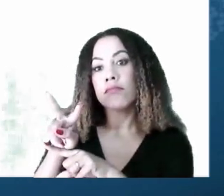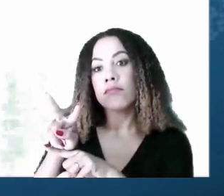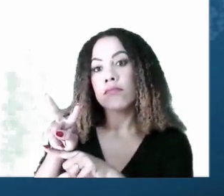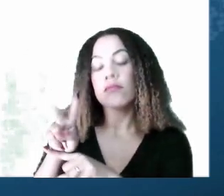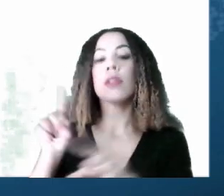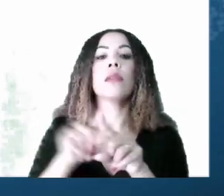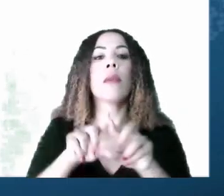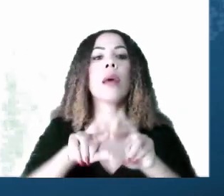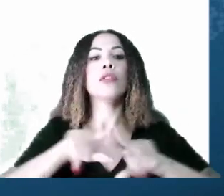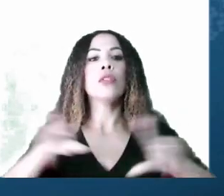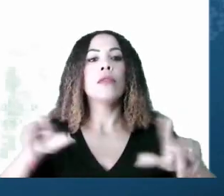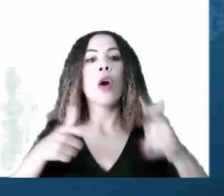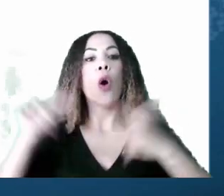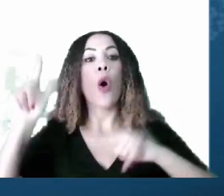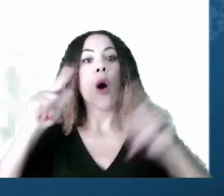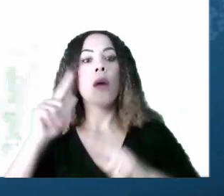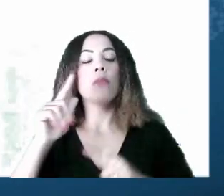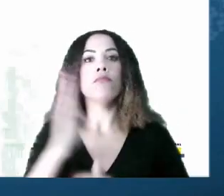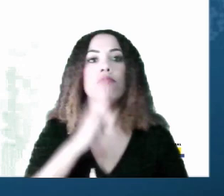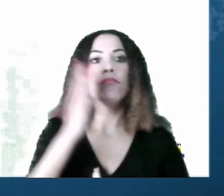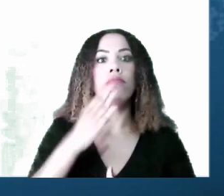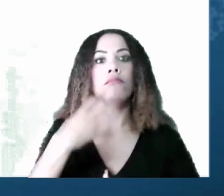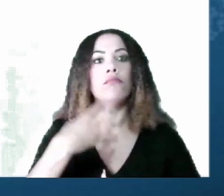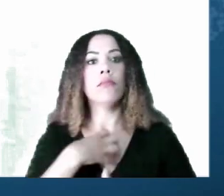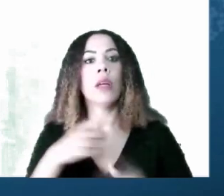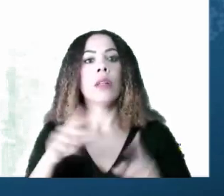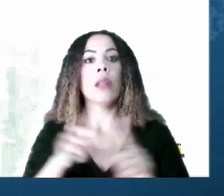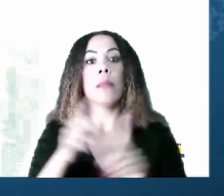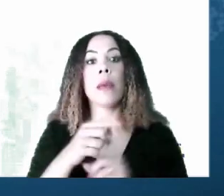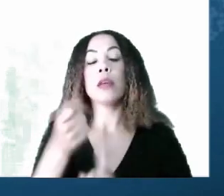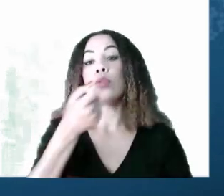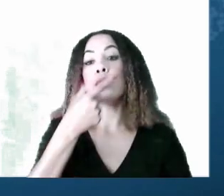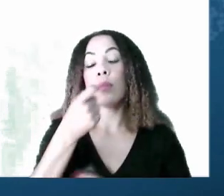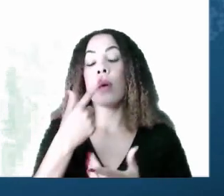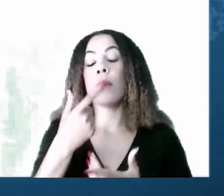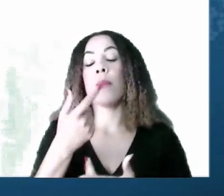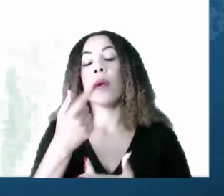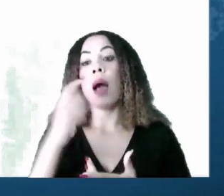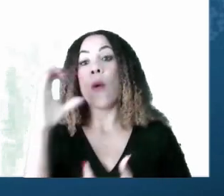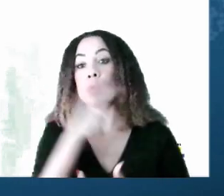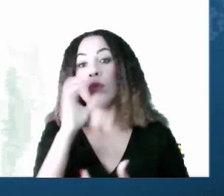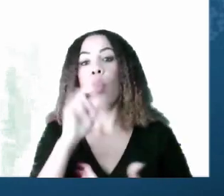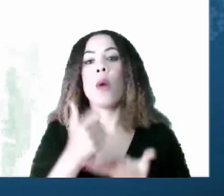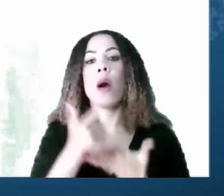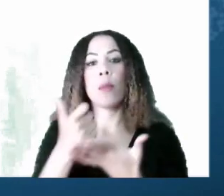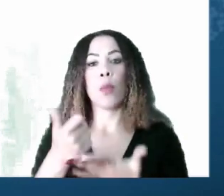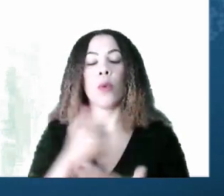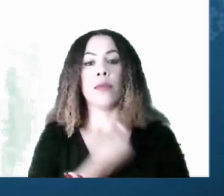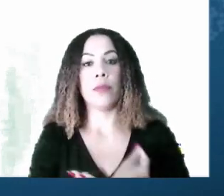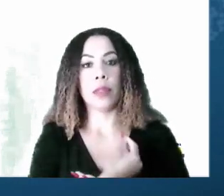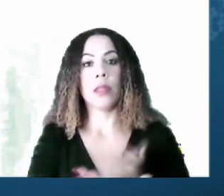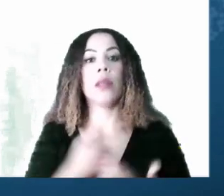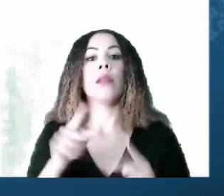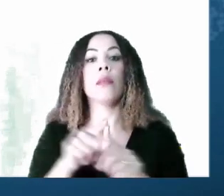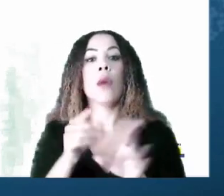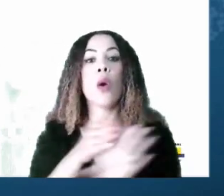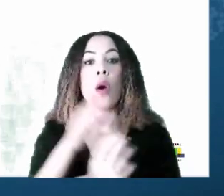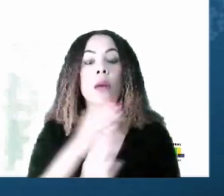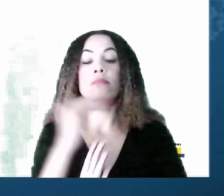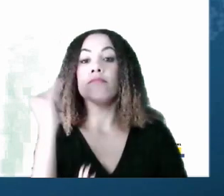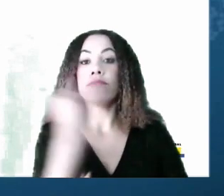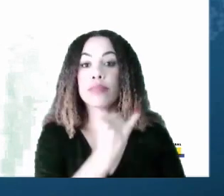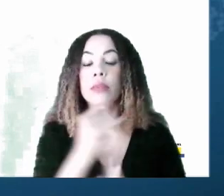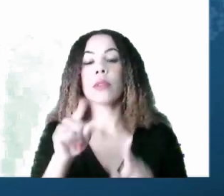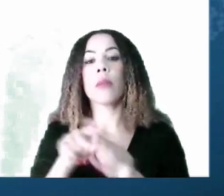outras manifestações, suporte de vida e medicamentos de urgência. Fizemos uma comunicação de risco, orientamos a notificação e a